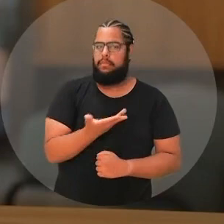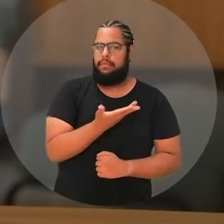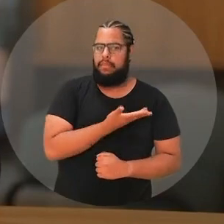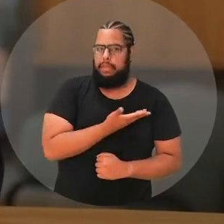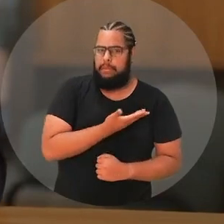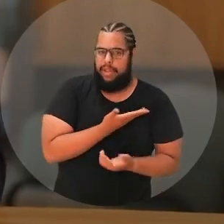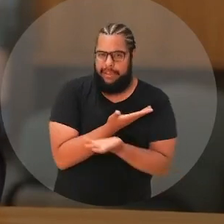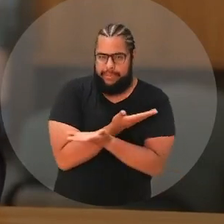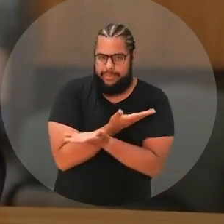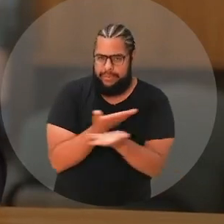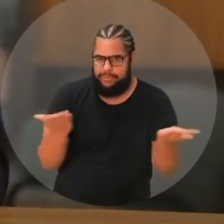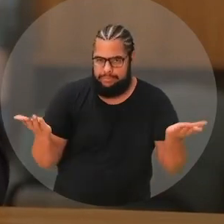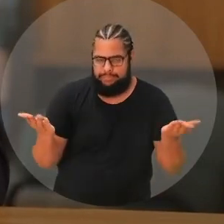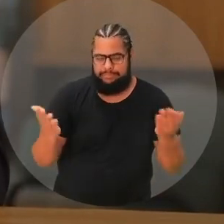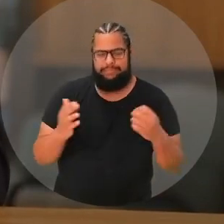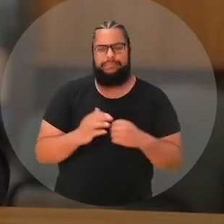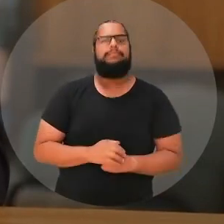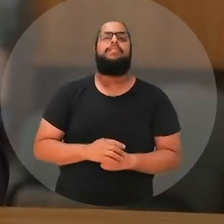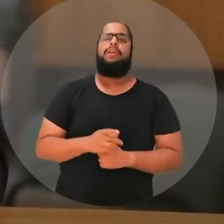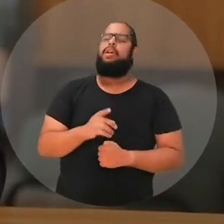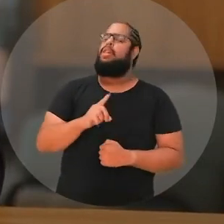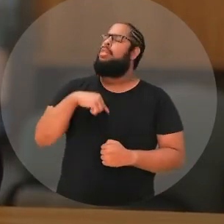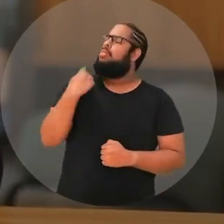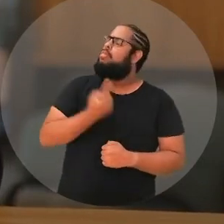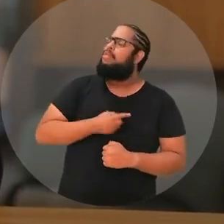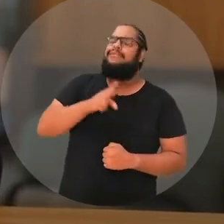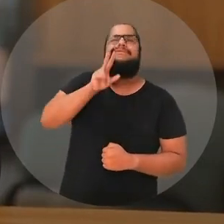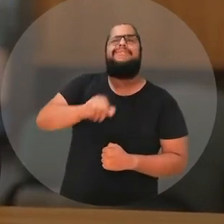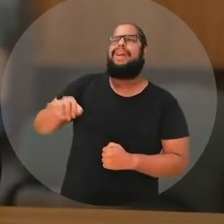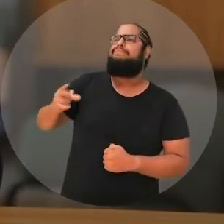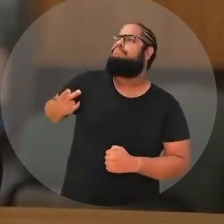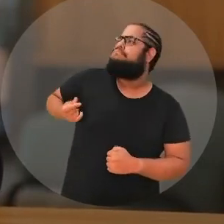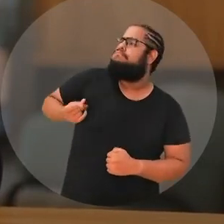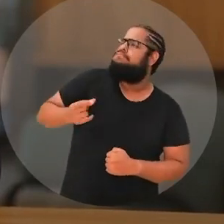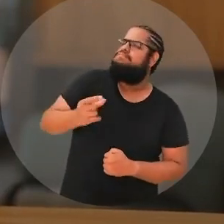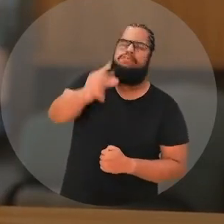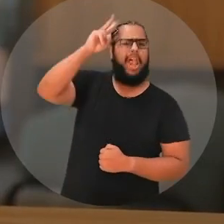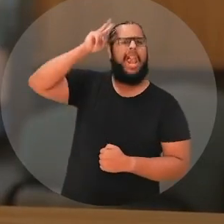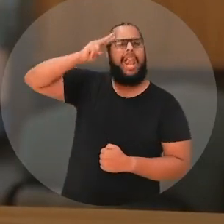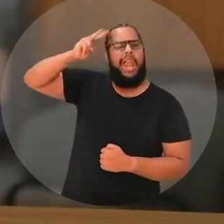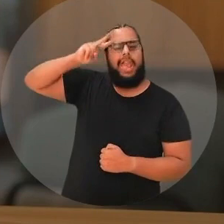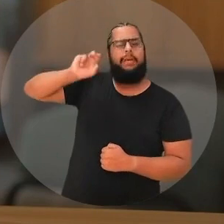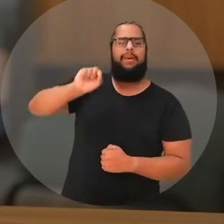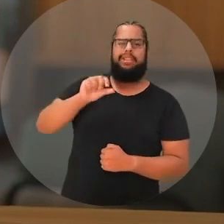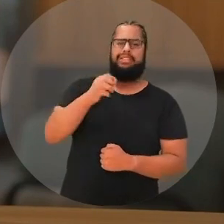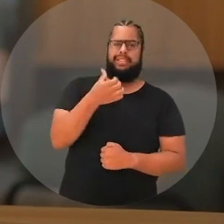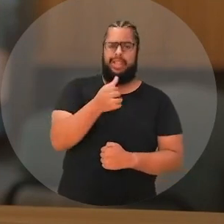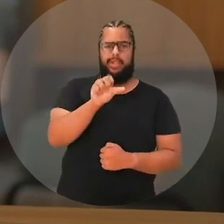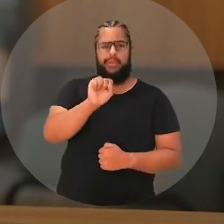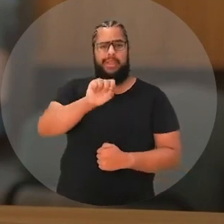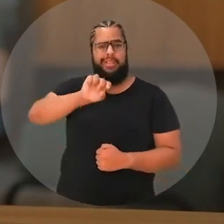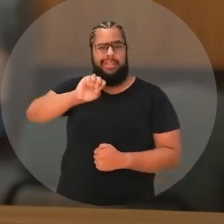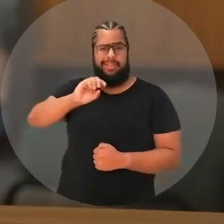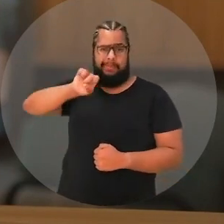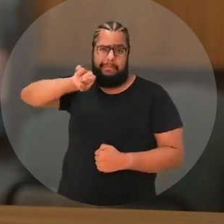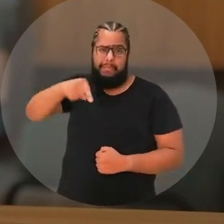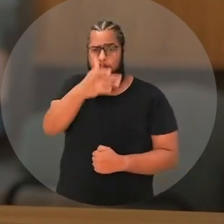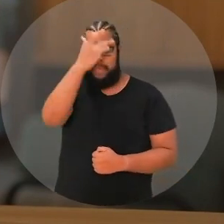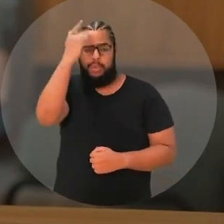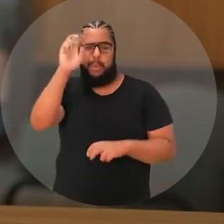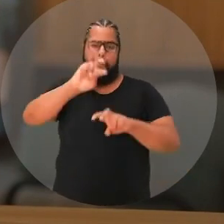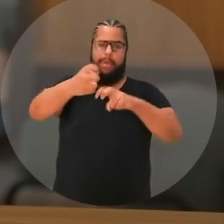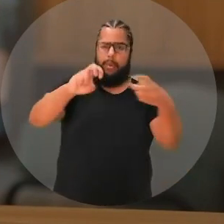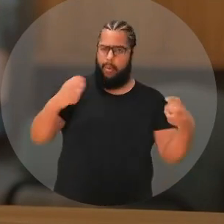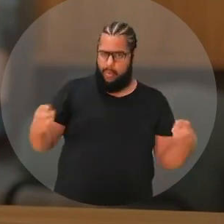Meus amigos e minhas amigas, nunca esqueceremos as mais de 680 mil pessoas